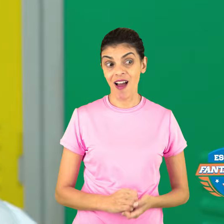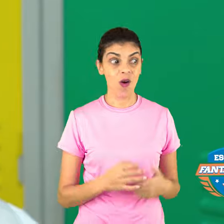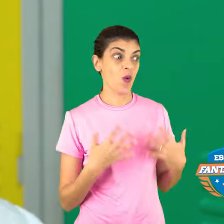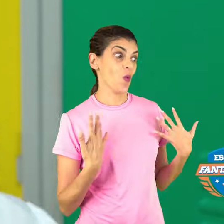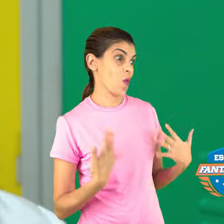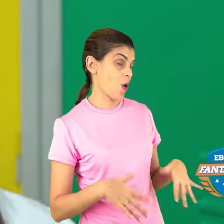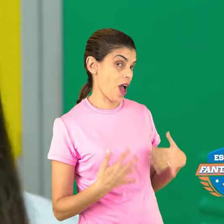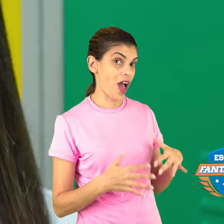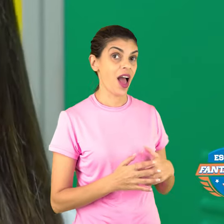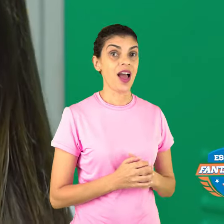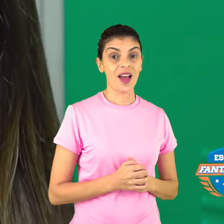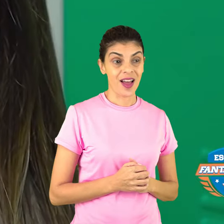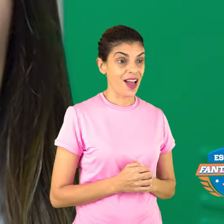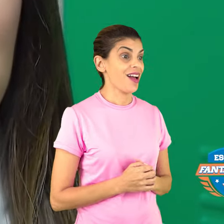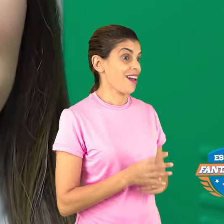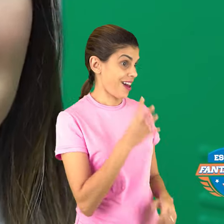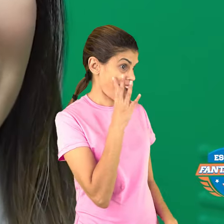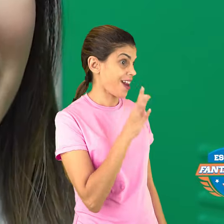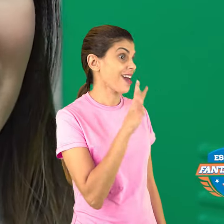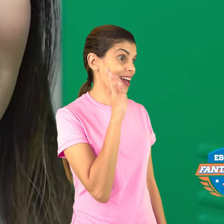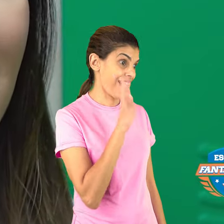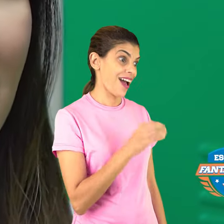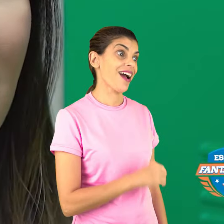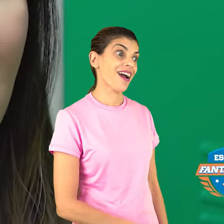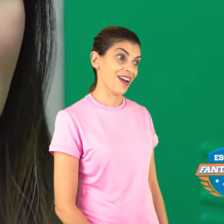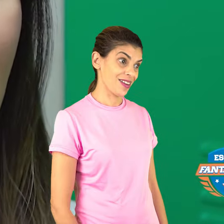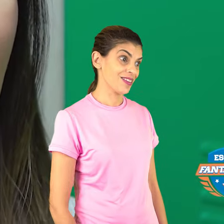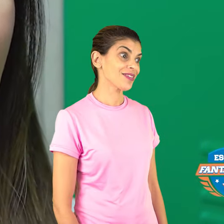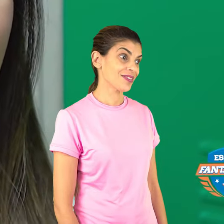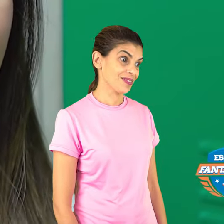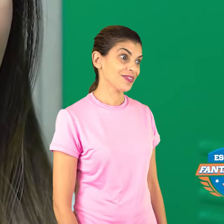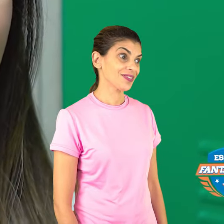uau! Que legal, mamãe.